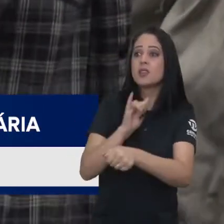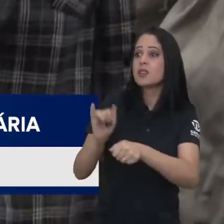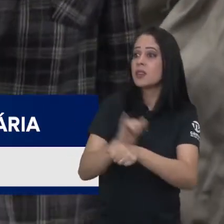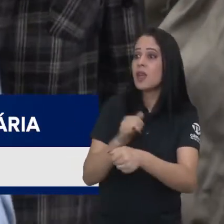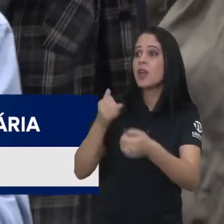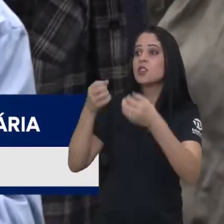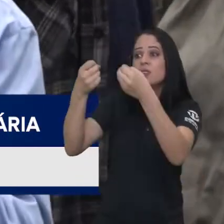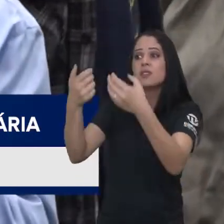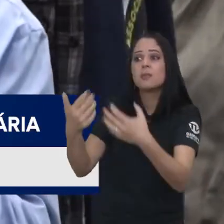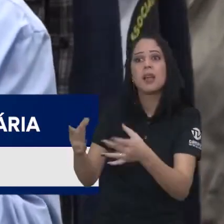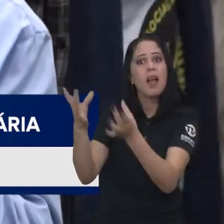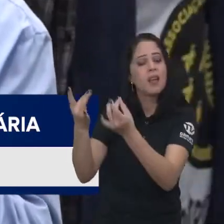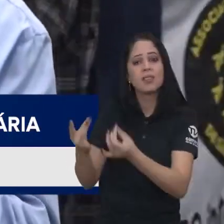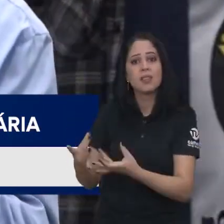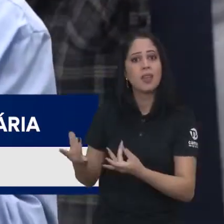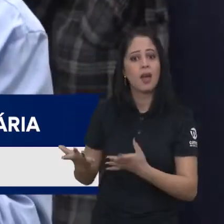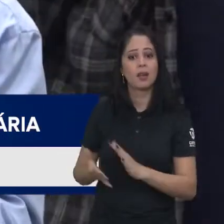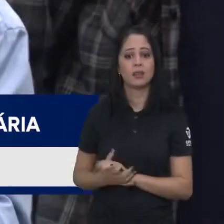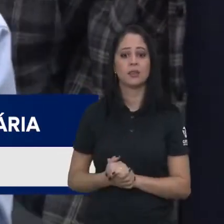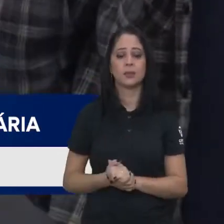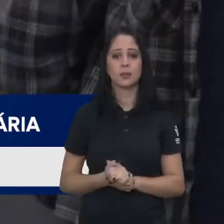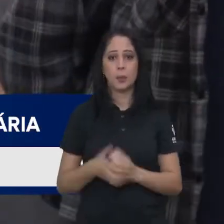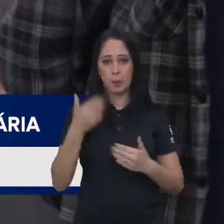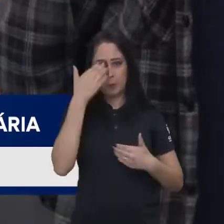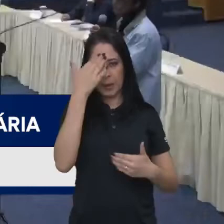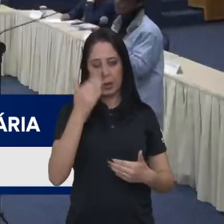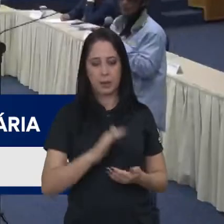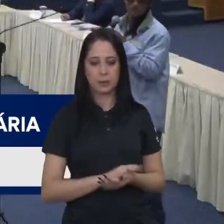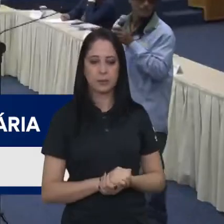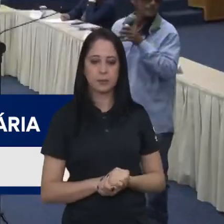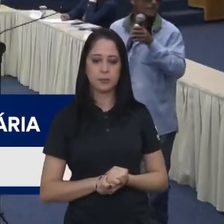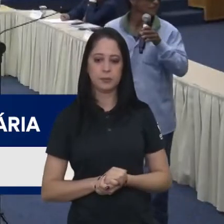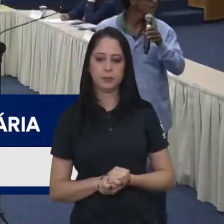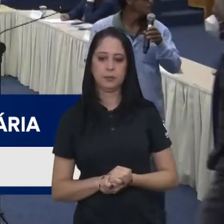e conversa com a pessoa. Perfeito, obrigado. De nada.